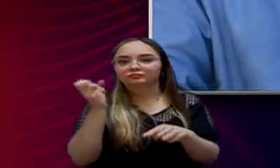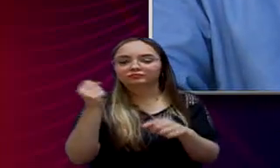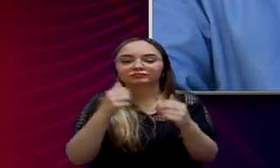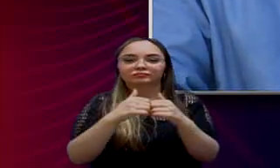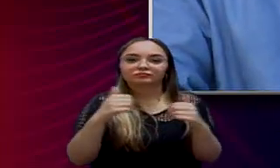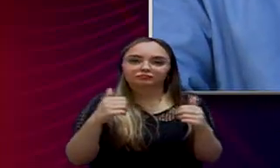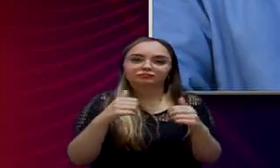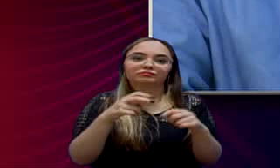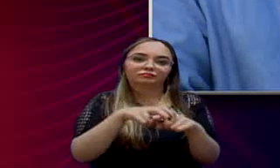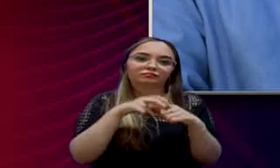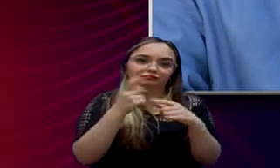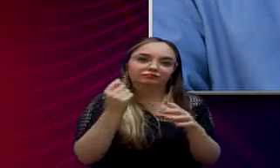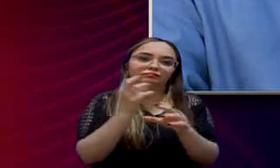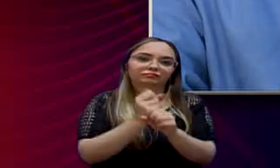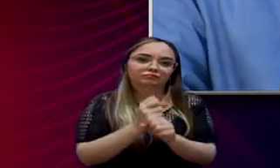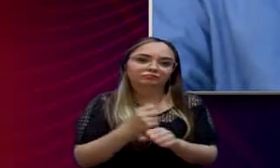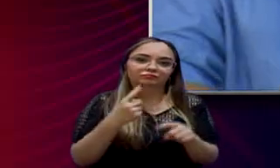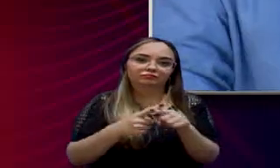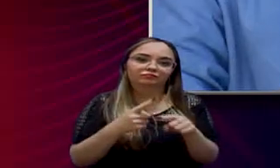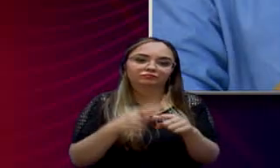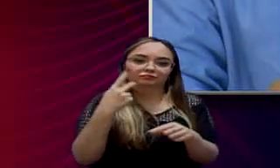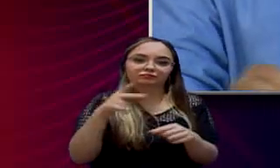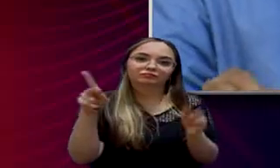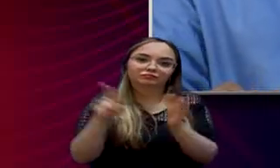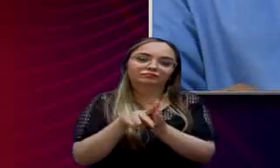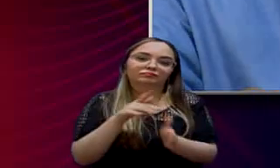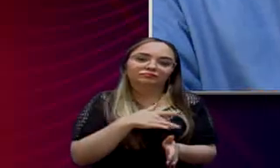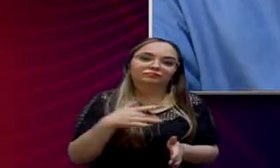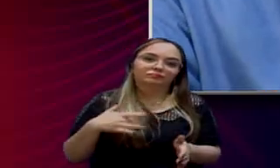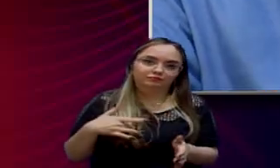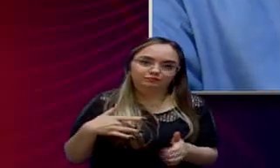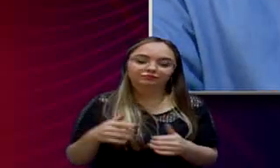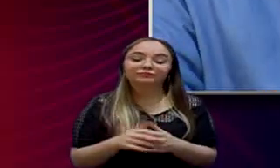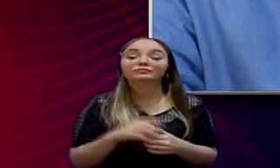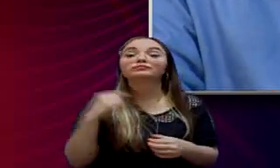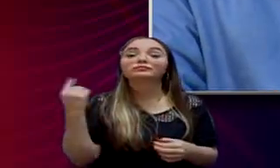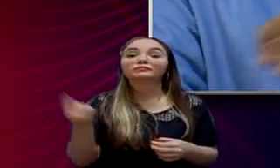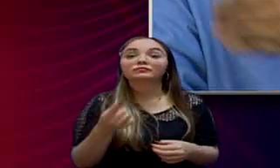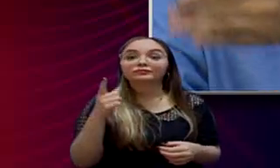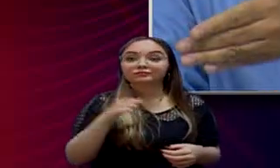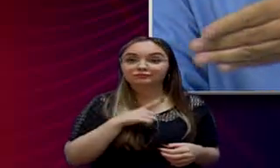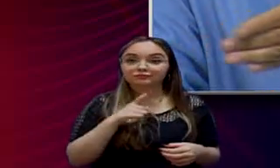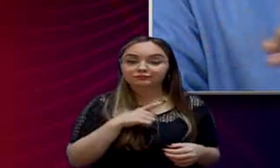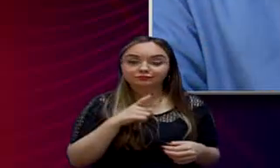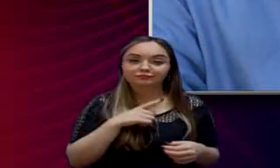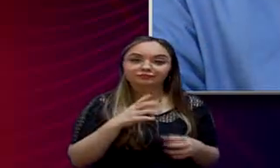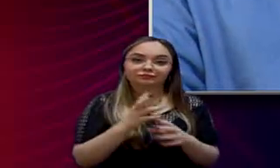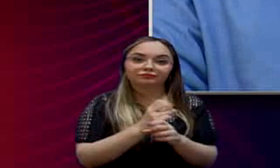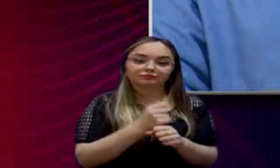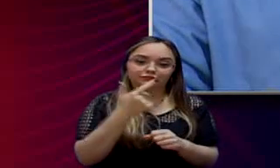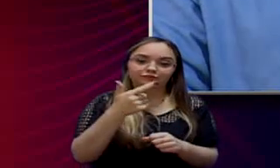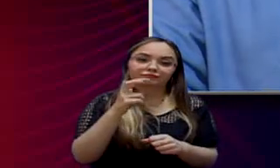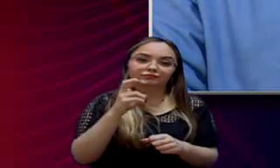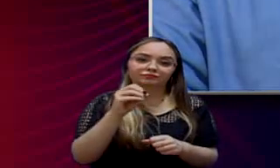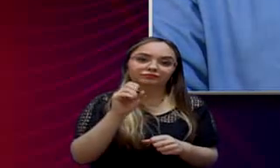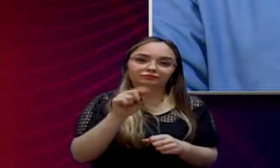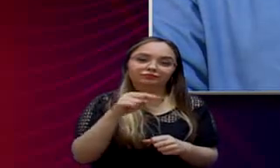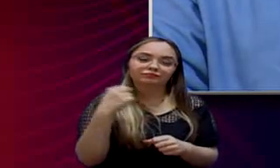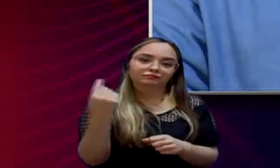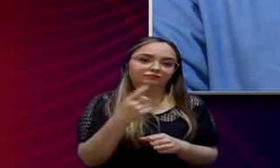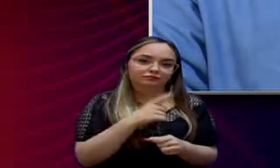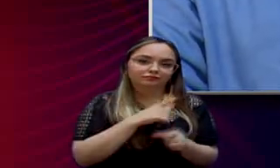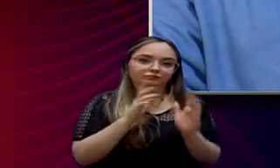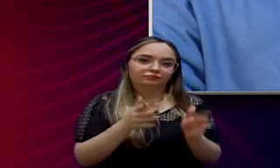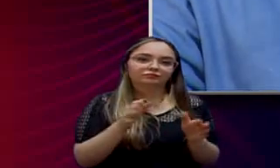instrução do Tribunal de Contas porque ele é um patrimônio da Saúde então nós tínhamos uma previsão desse 250 mil inclusive nós já víamos trabalhando